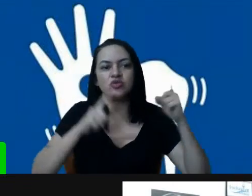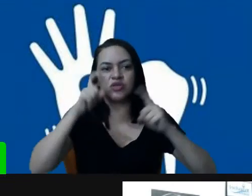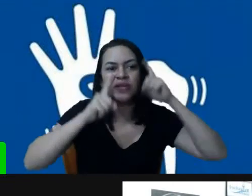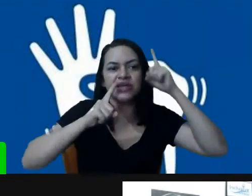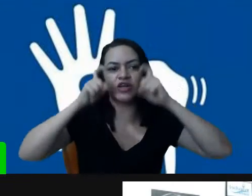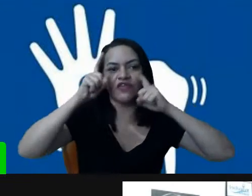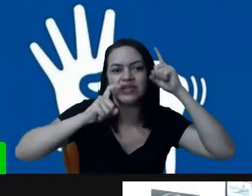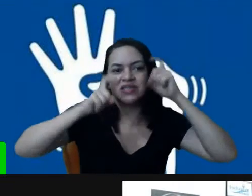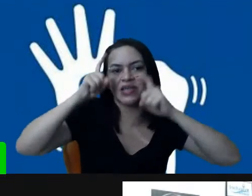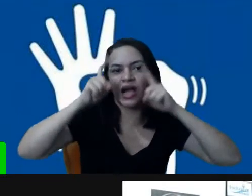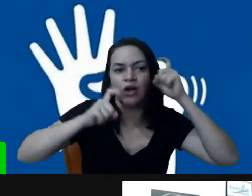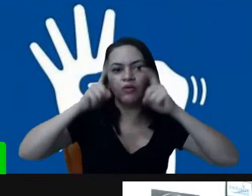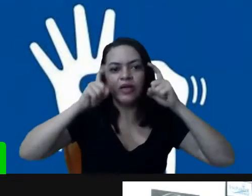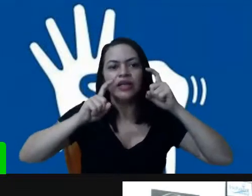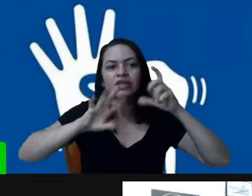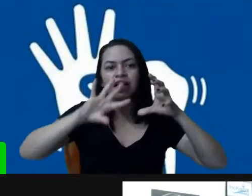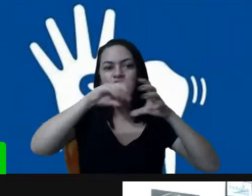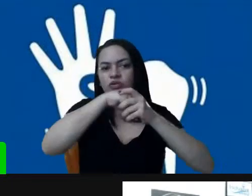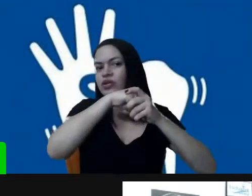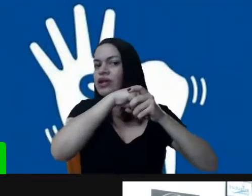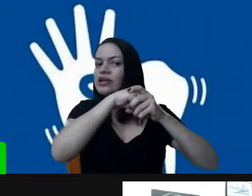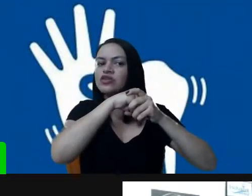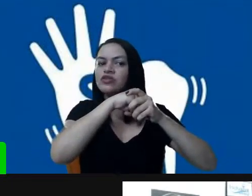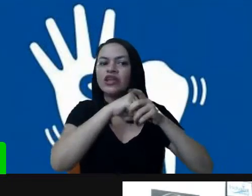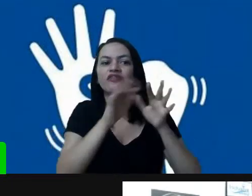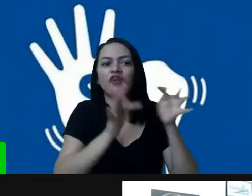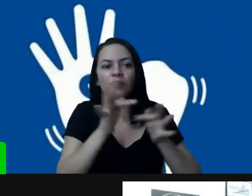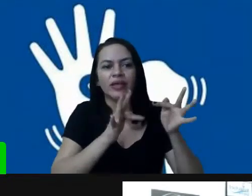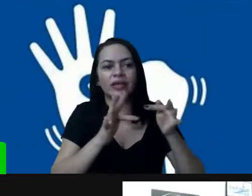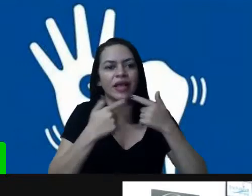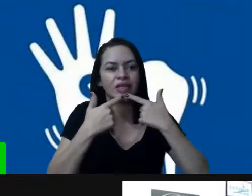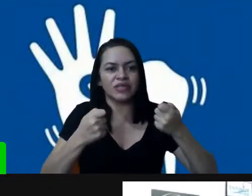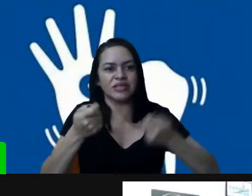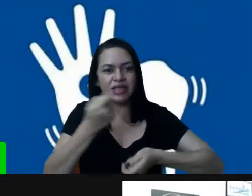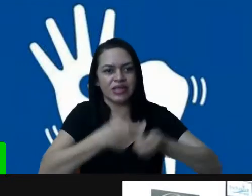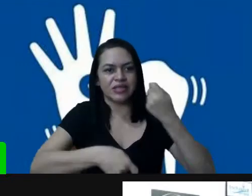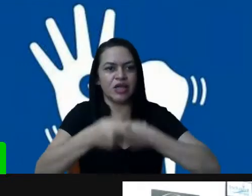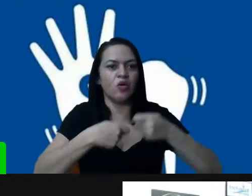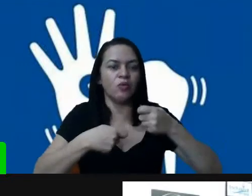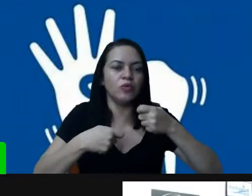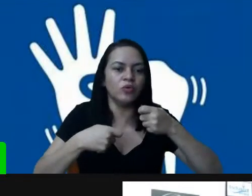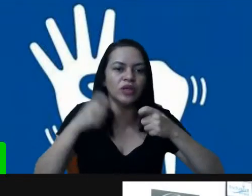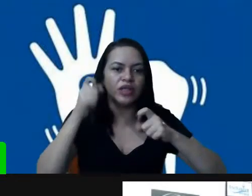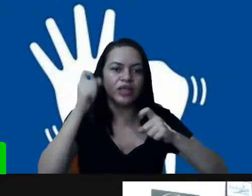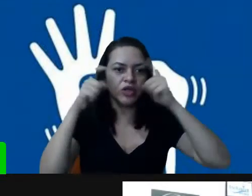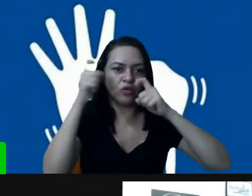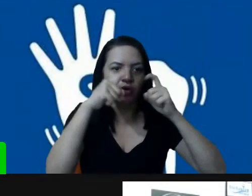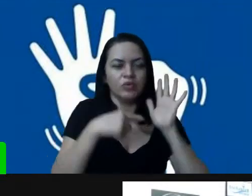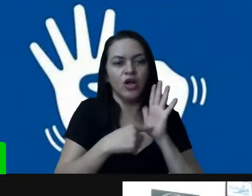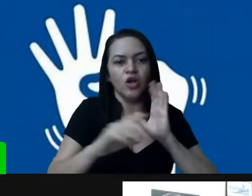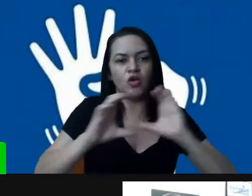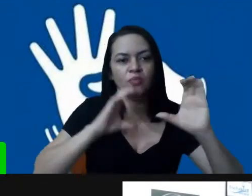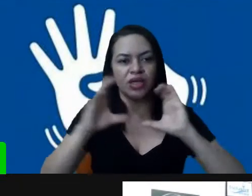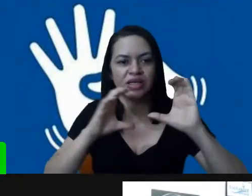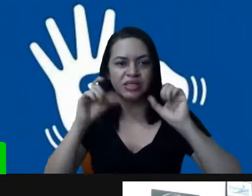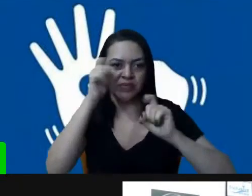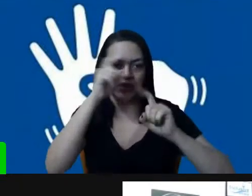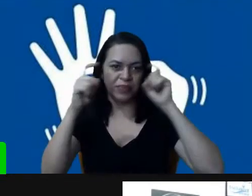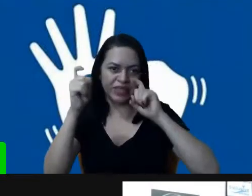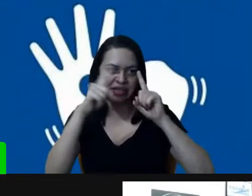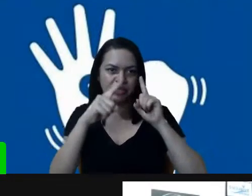na sua expressão facial e em toda a forma que a língua de sinais tem como língua e como